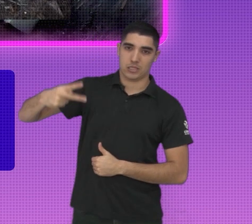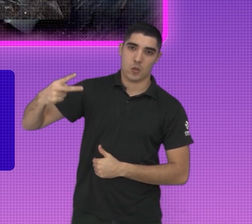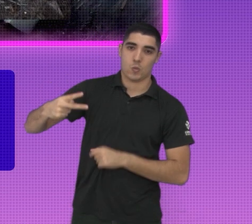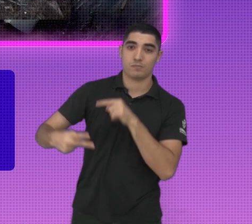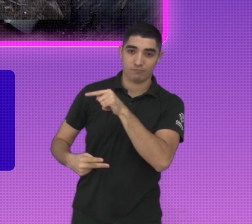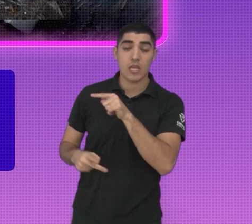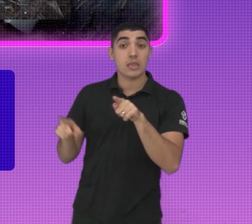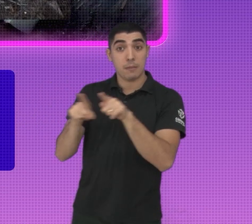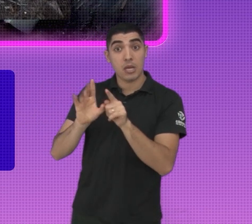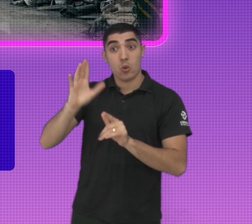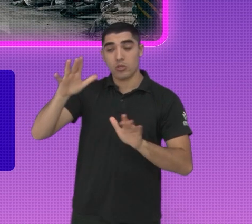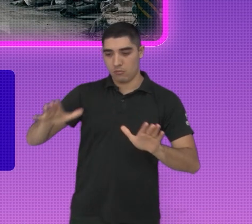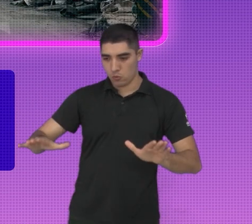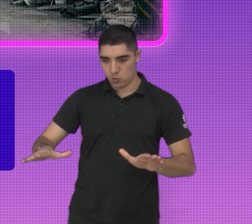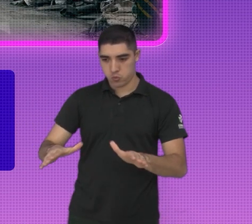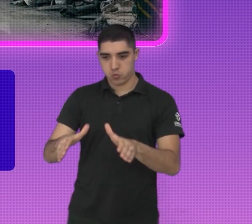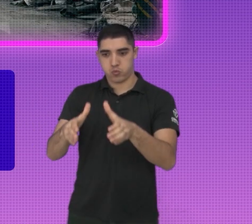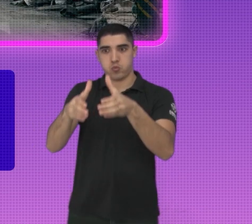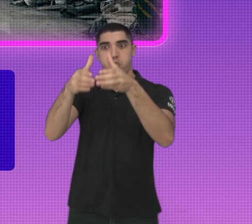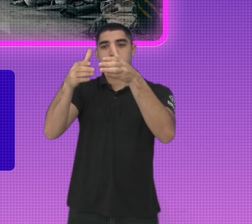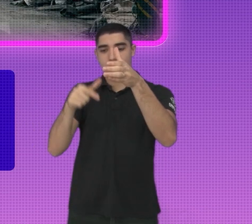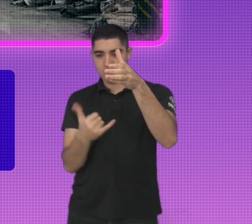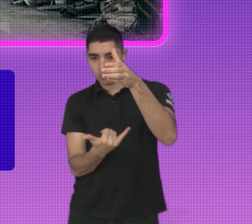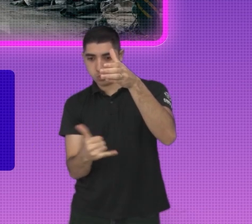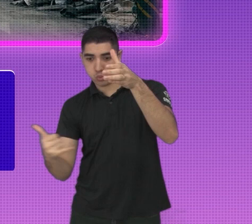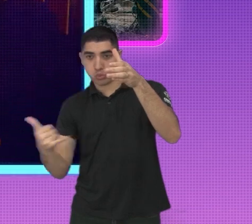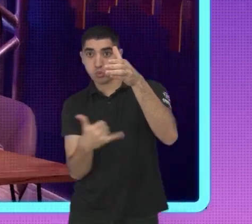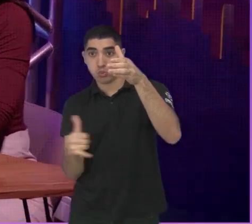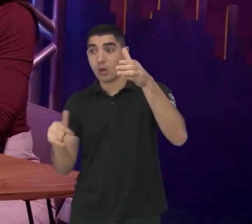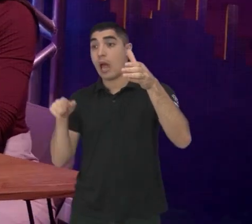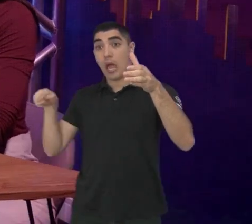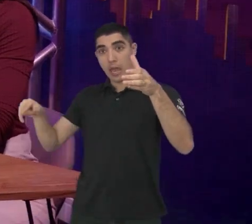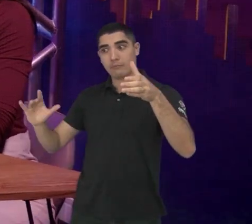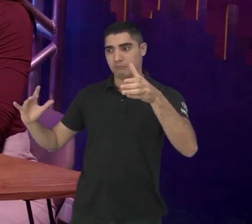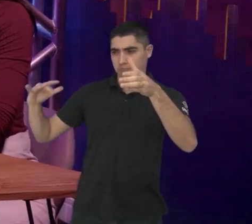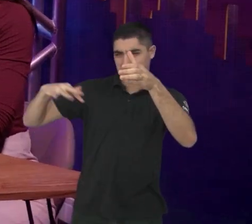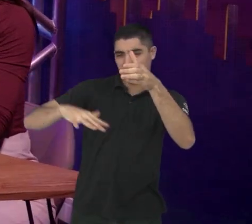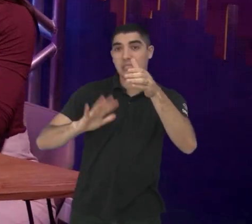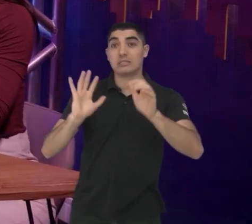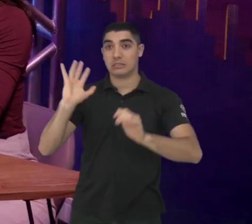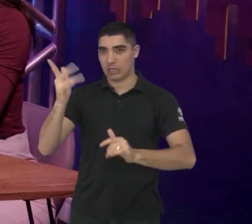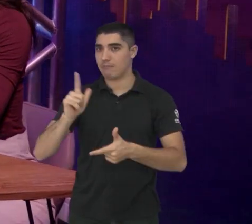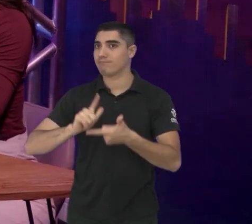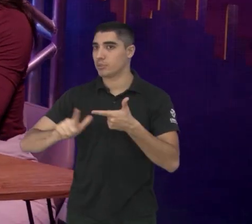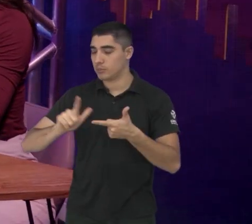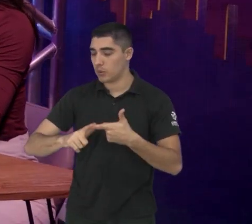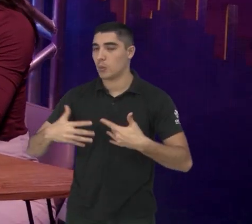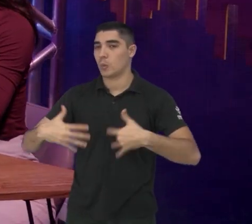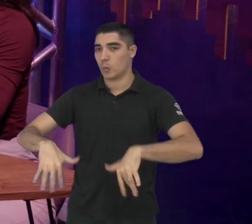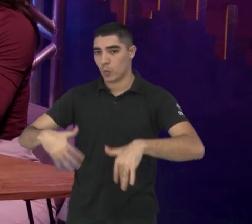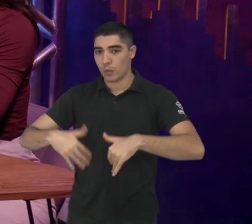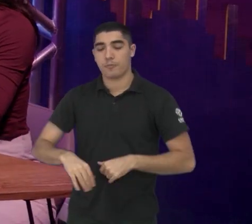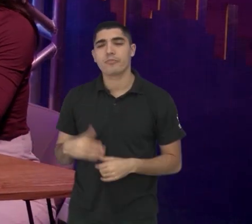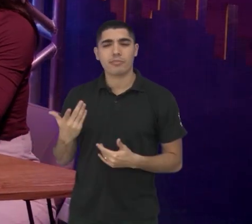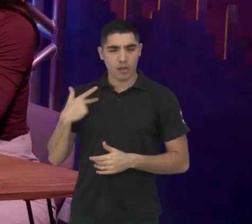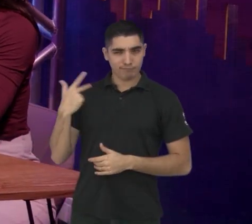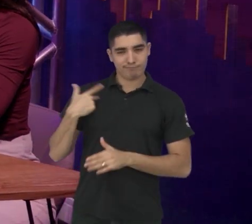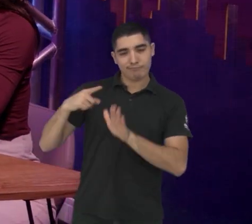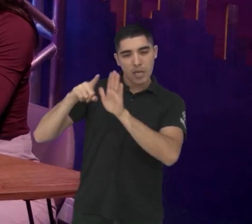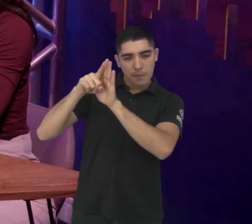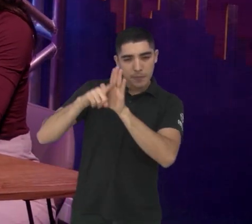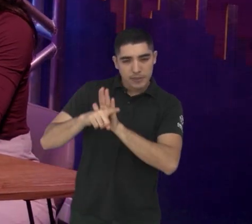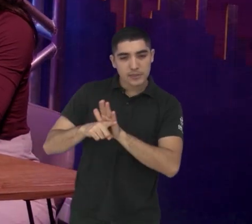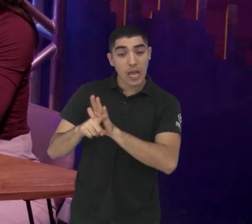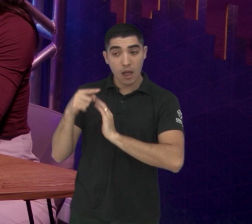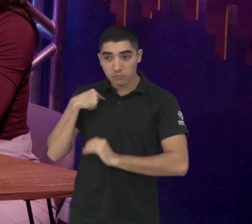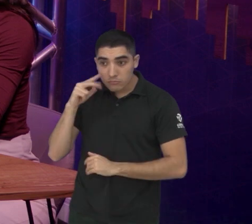segundo, que aí inclusive afetou uma usina nuclear, teve esse lado também bastante complicado. E aí, Tami, pesquisando para a